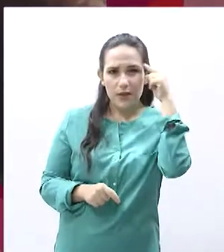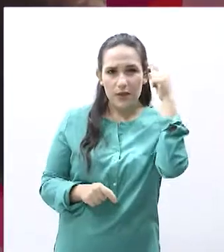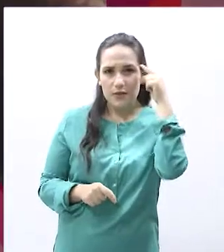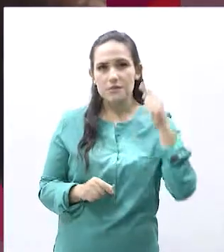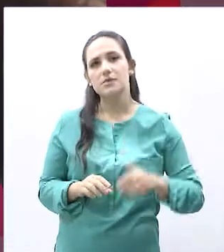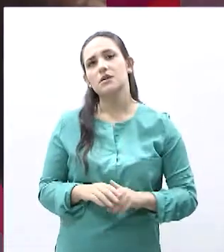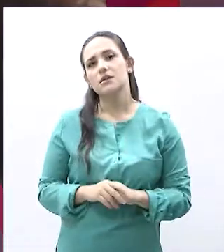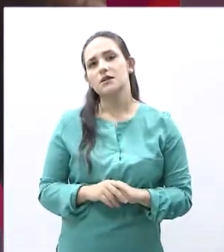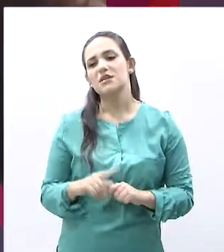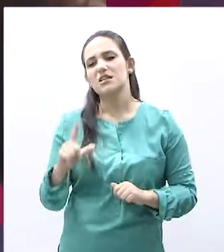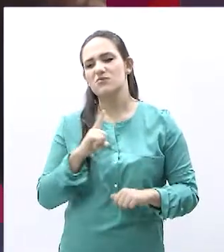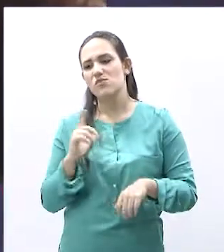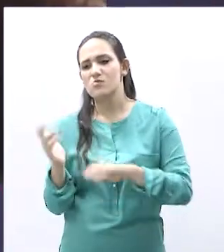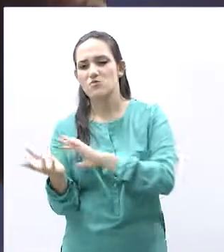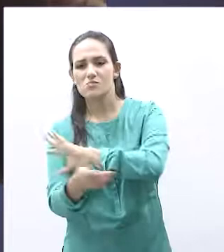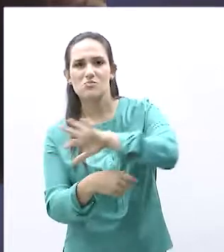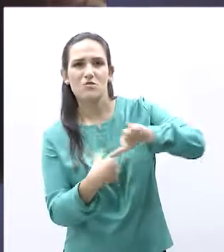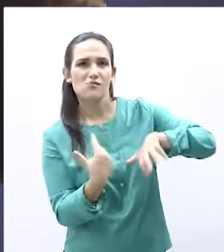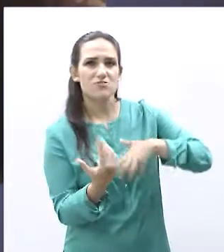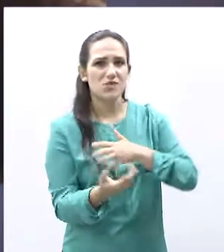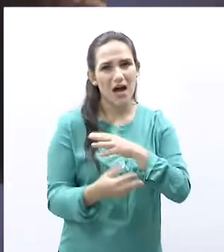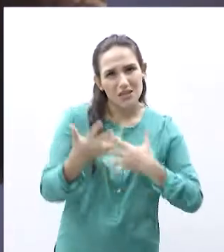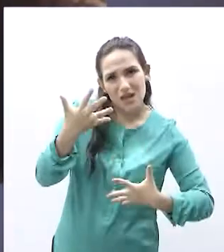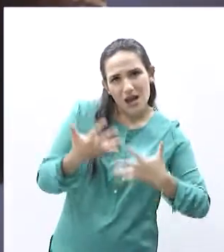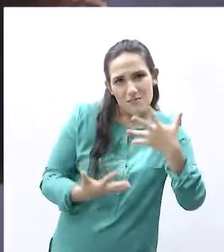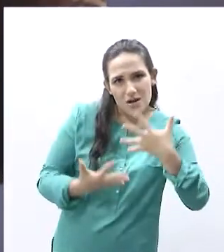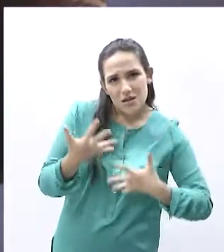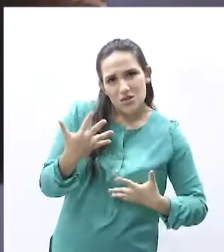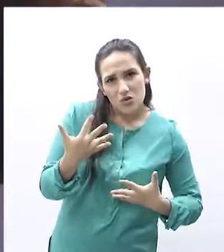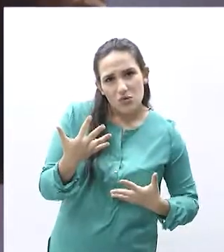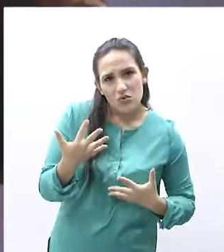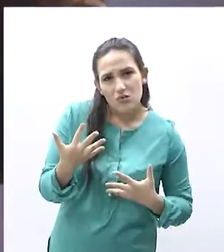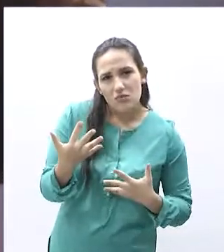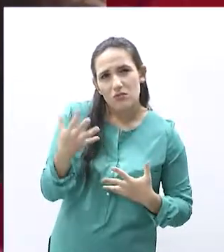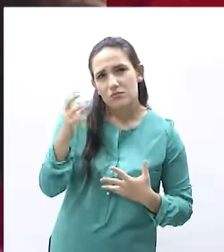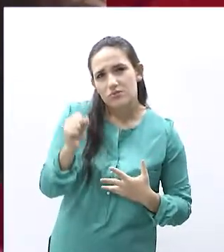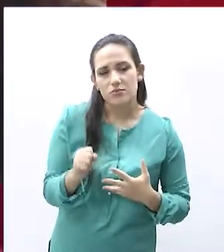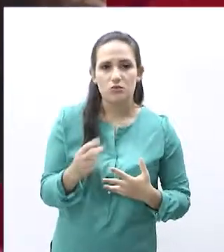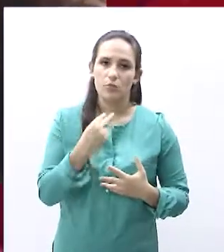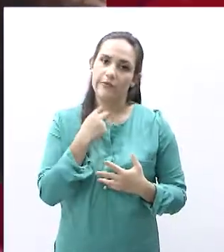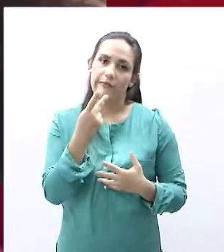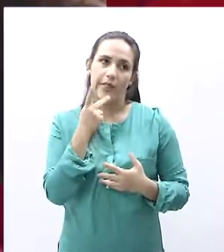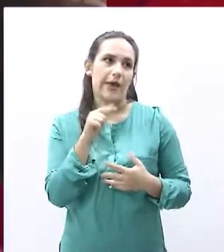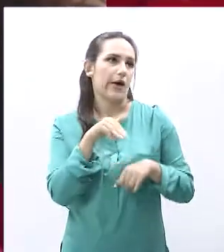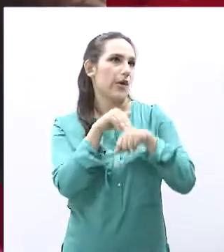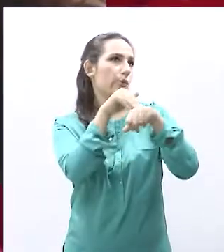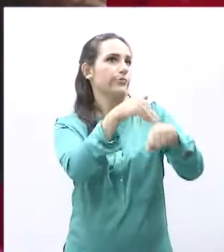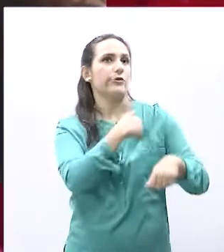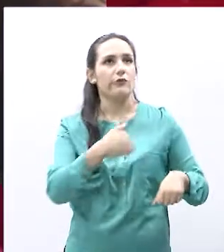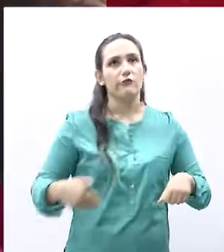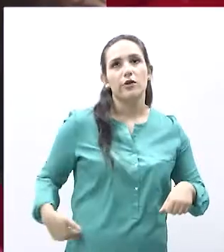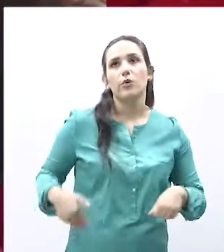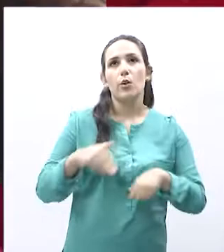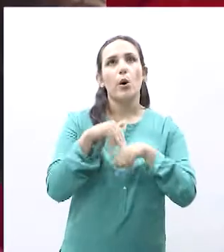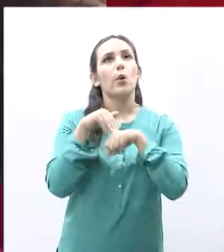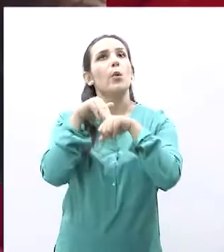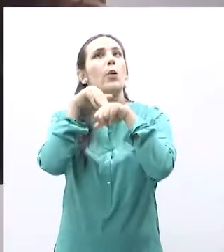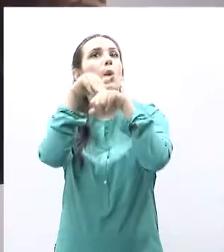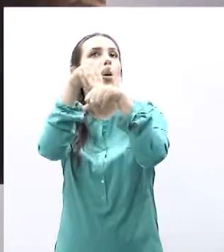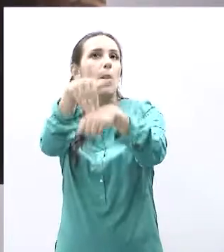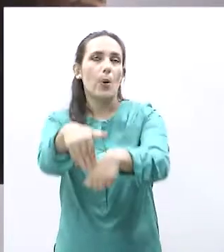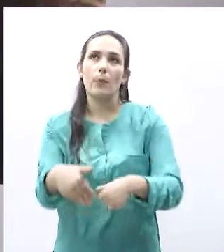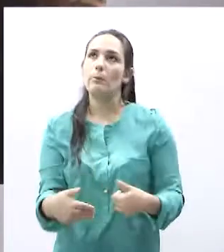essa desorganização, entre aspas? Não dá também só para a gente atribuir a culpa ao poder público, ao